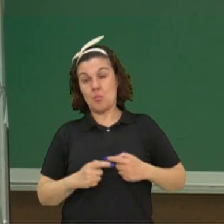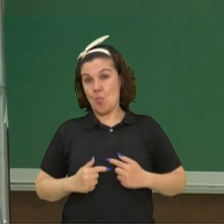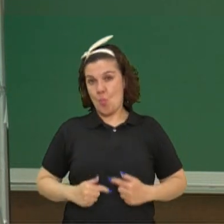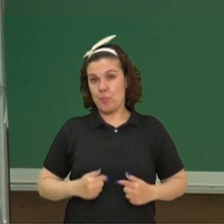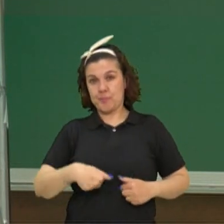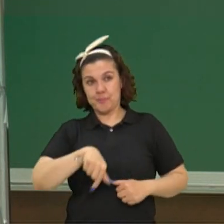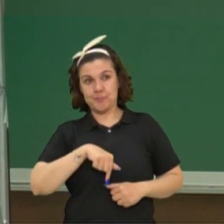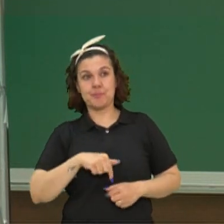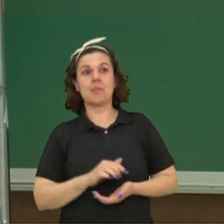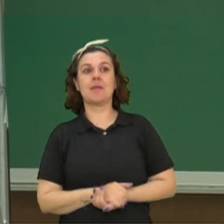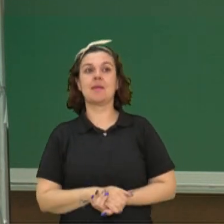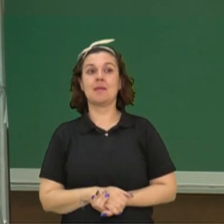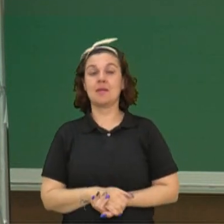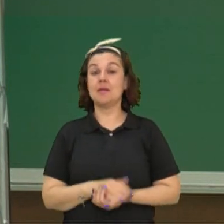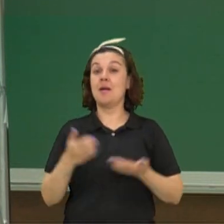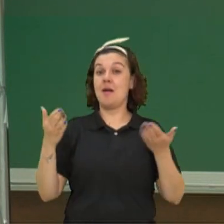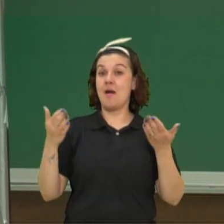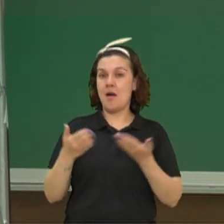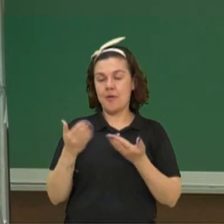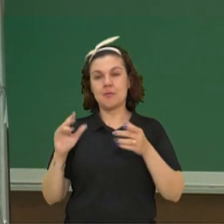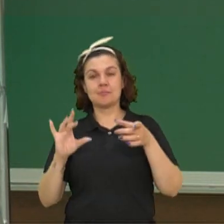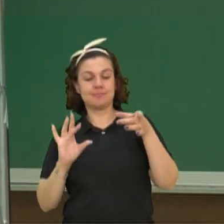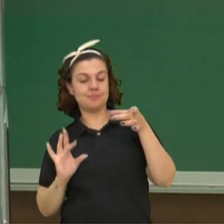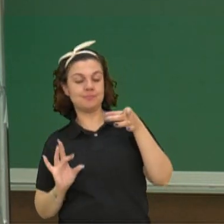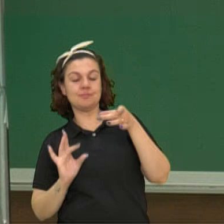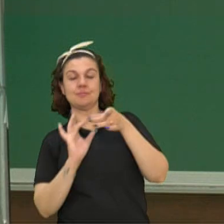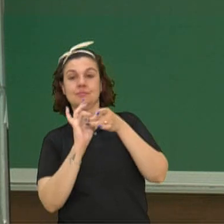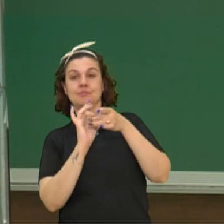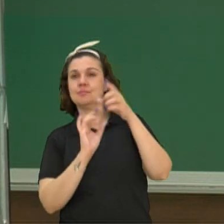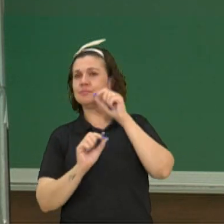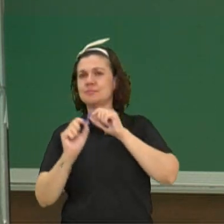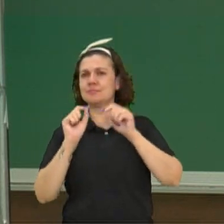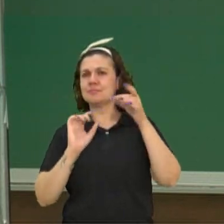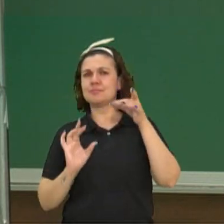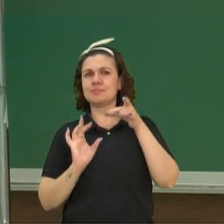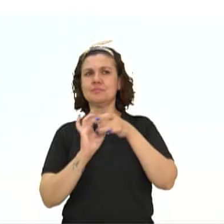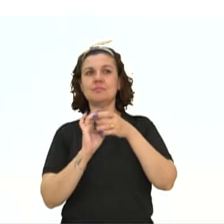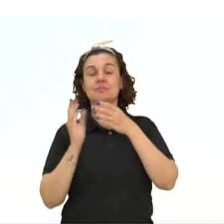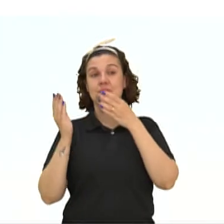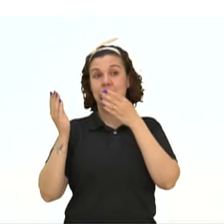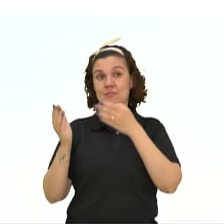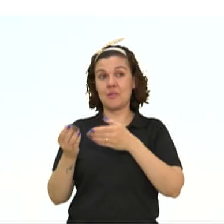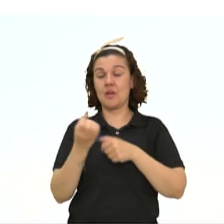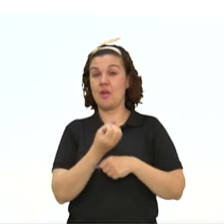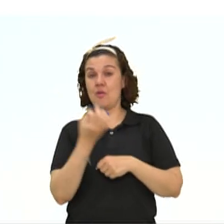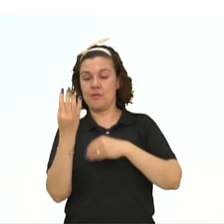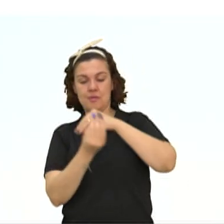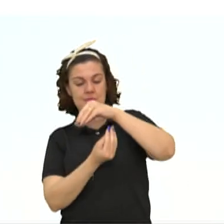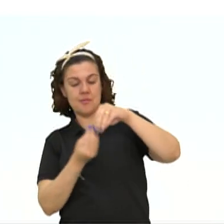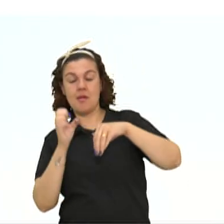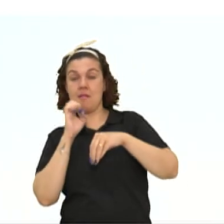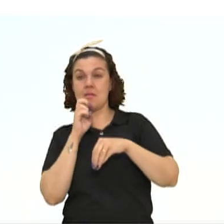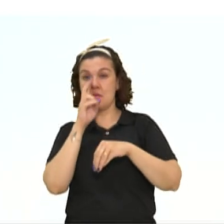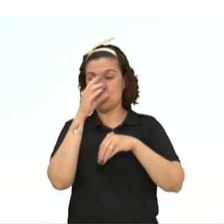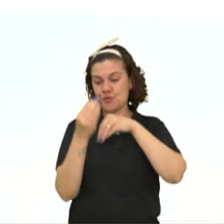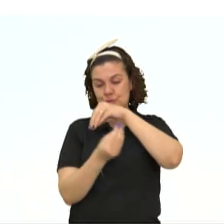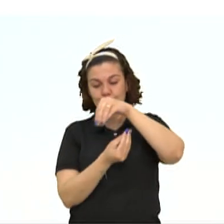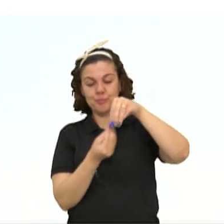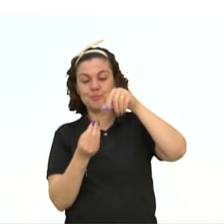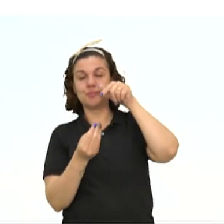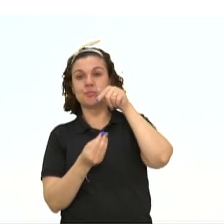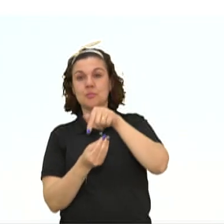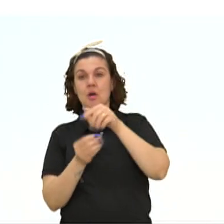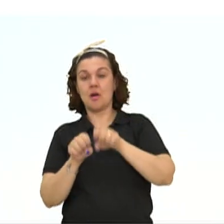neutralização. Vamos relembrar também entalpia de ligação. É a quantidade de energia envolvida